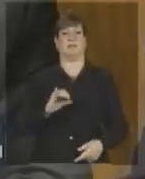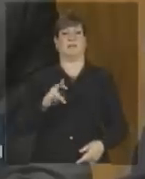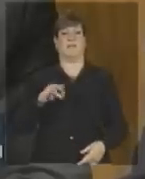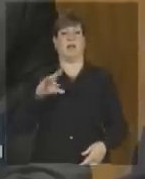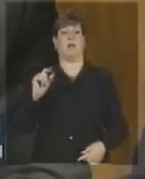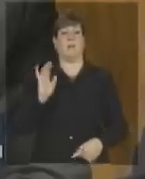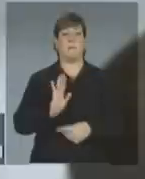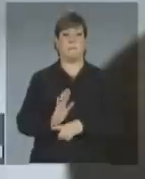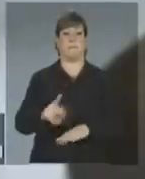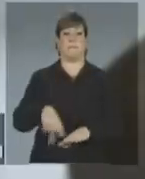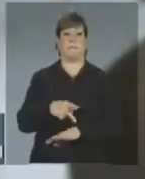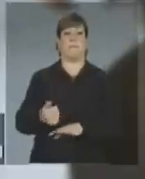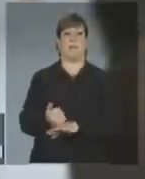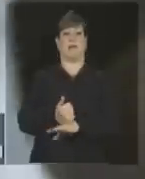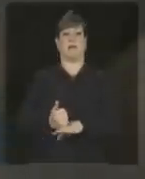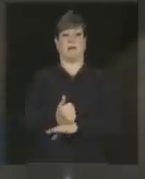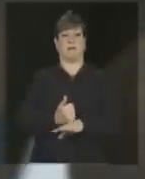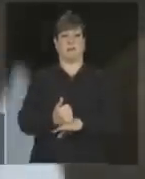país melhor.